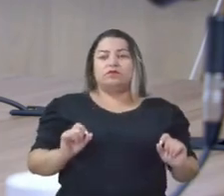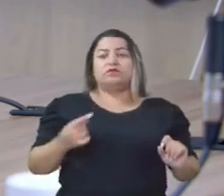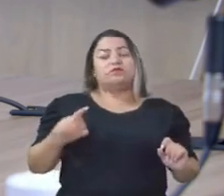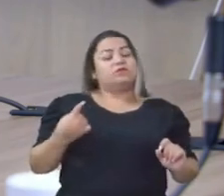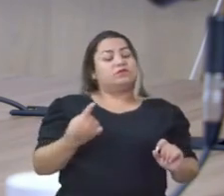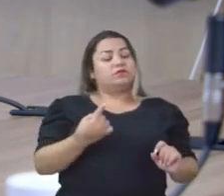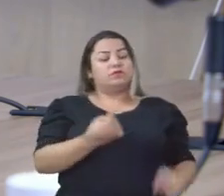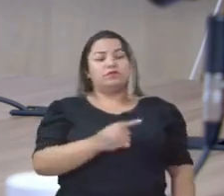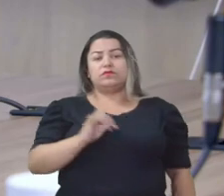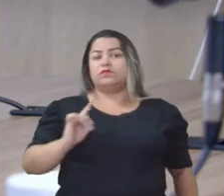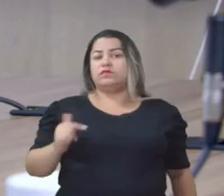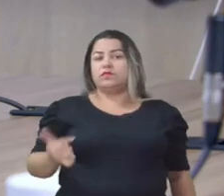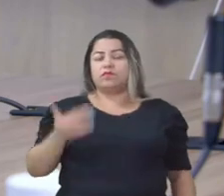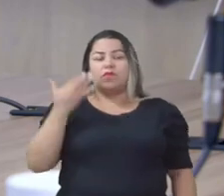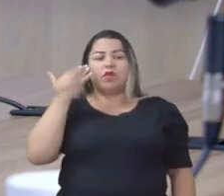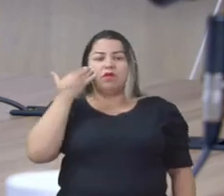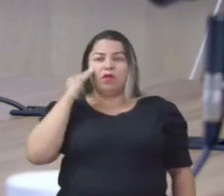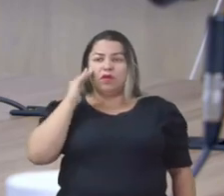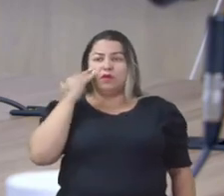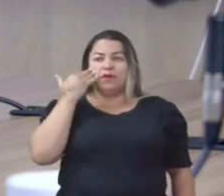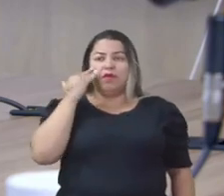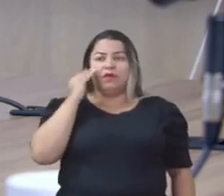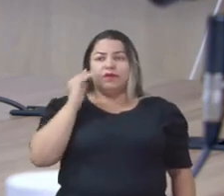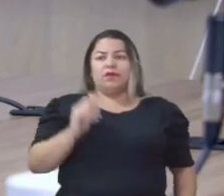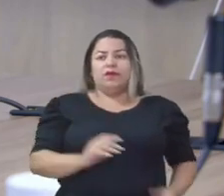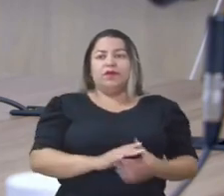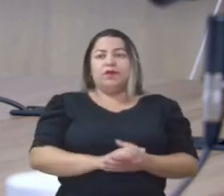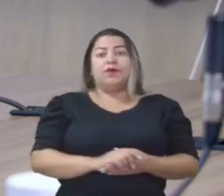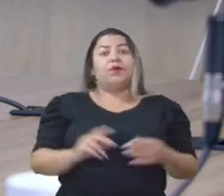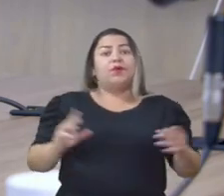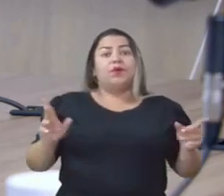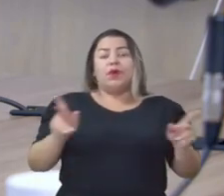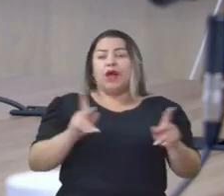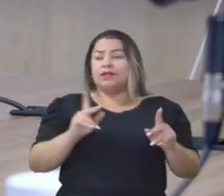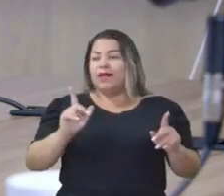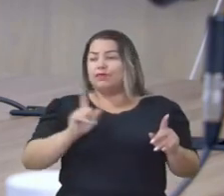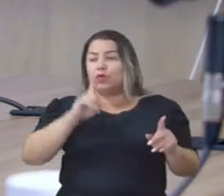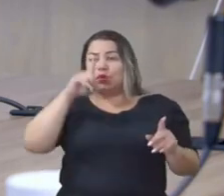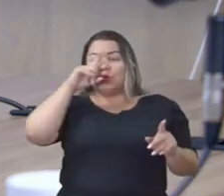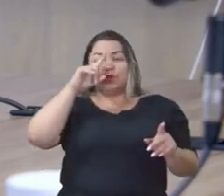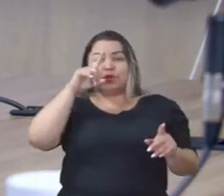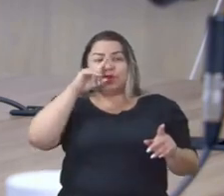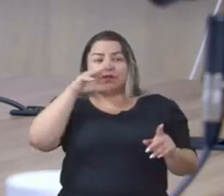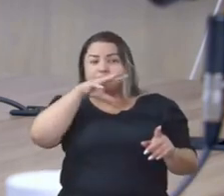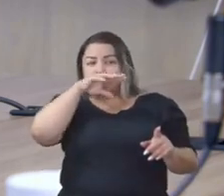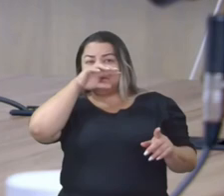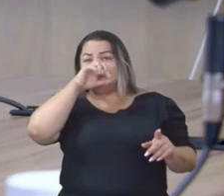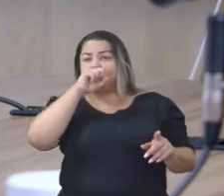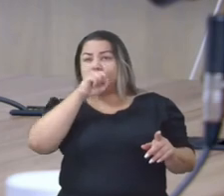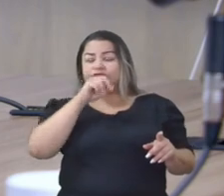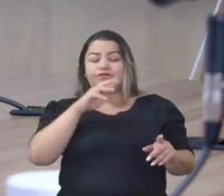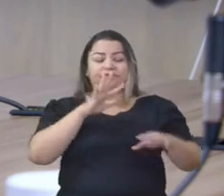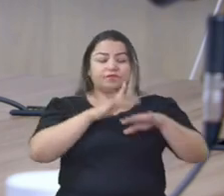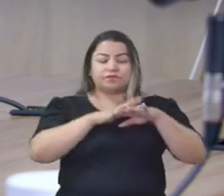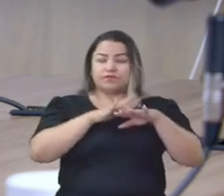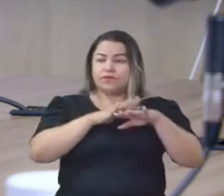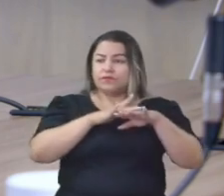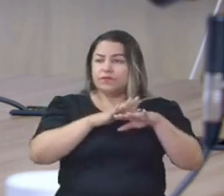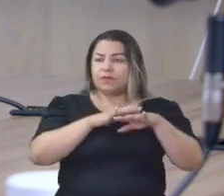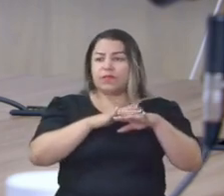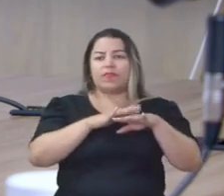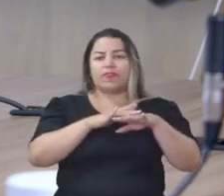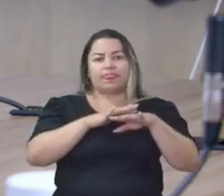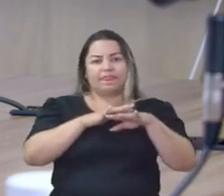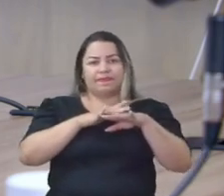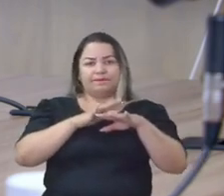não tem essa noção de que o ar tá perigoso, né? Você pega a doença ali, naquele período você pegava